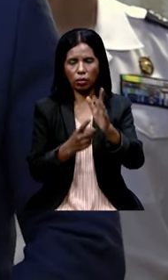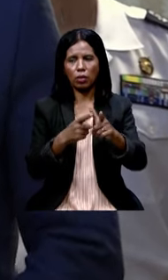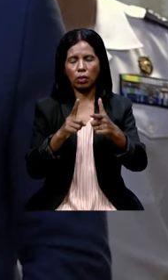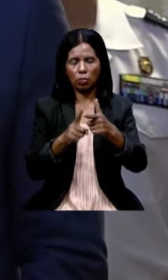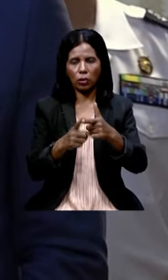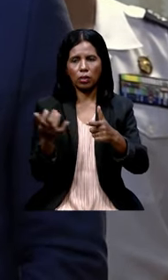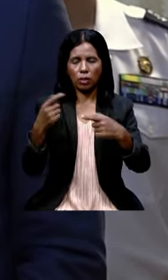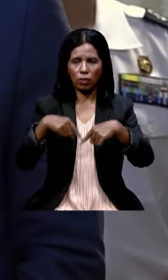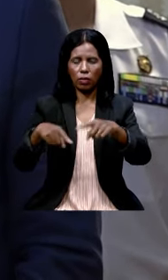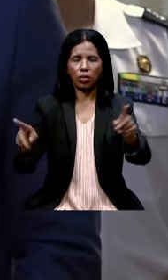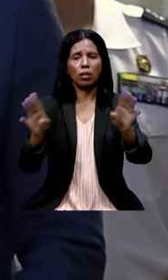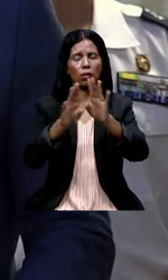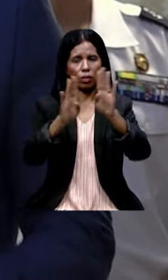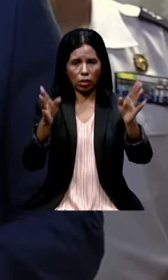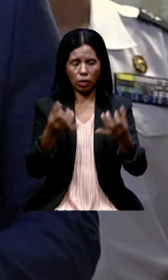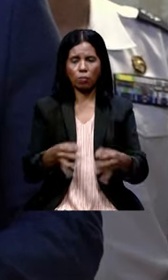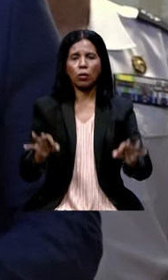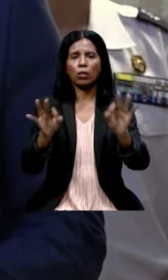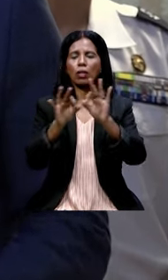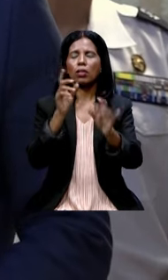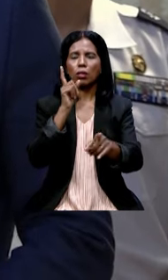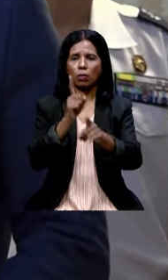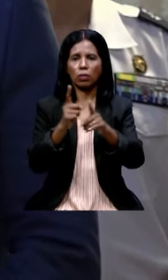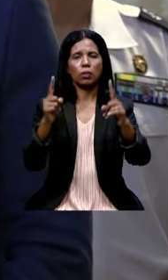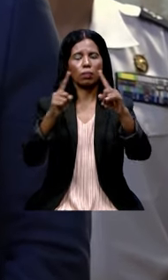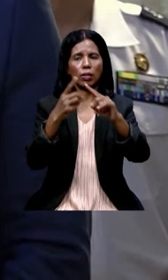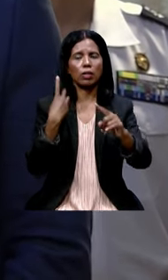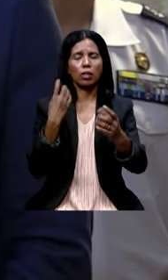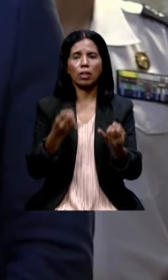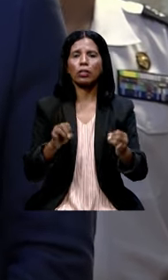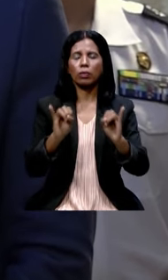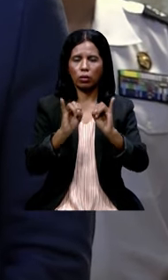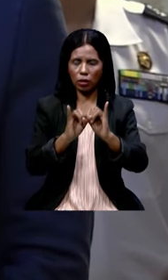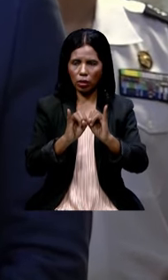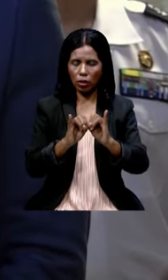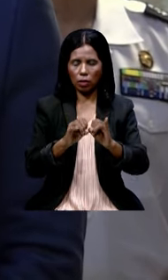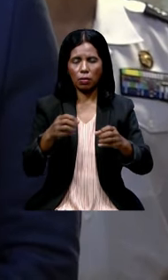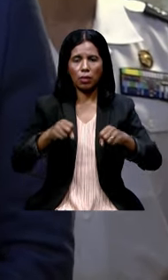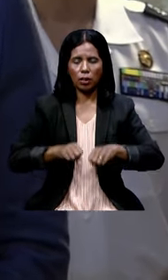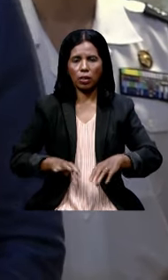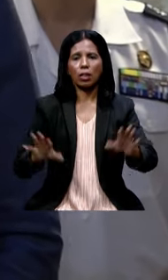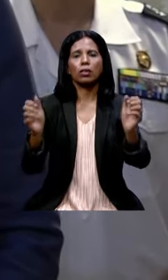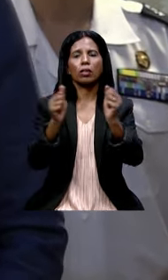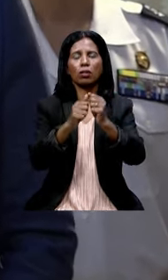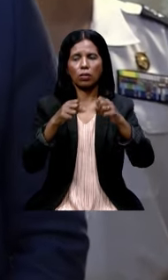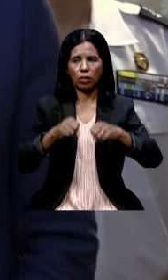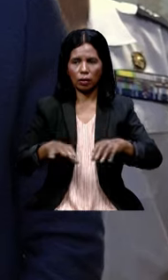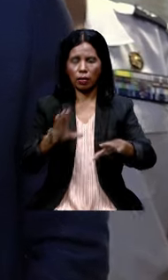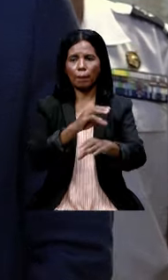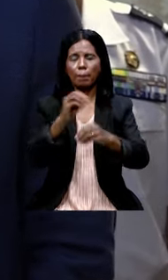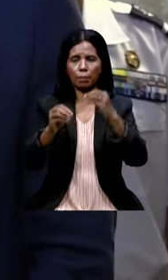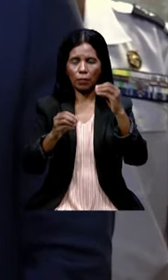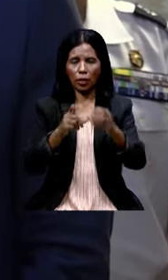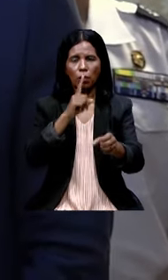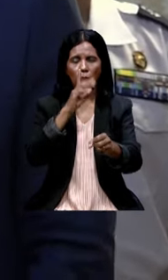abertura era que é importante ter teves ba Itania instituição liu Marinha ou Marinha. Embaixadór Fransa compromete